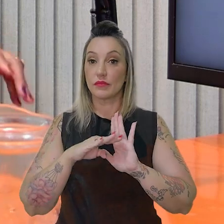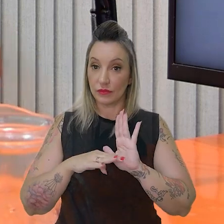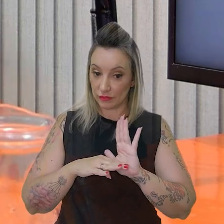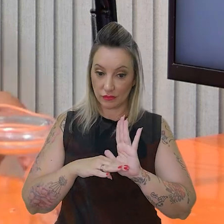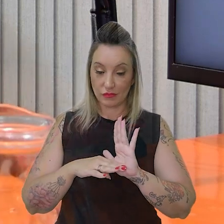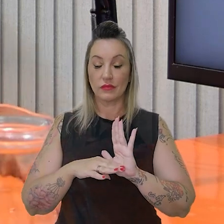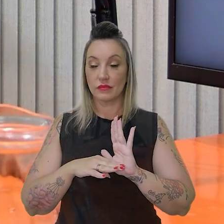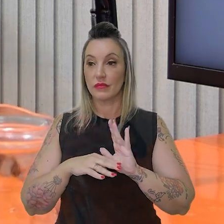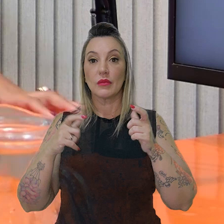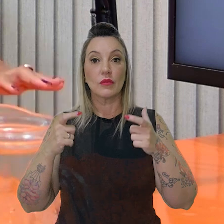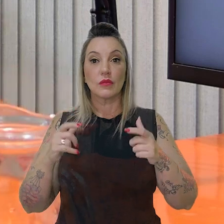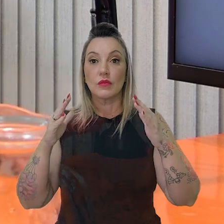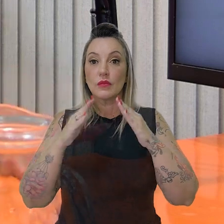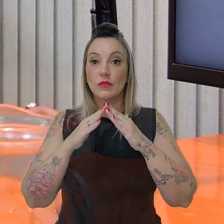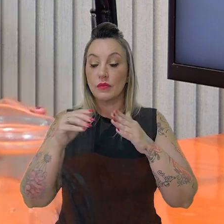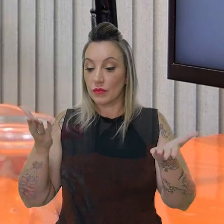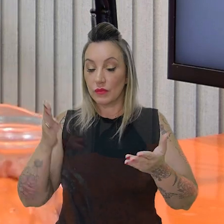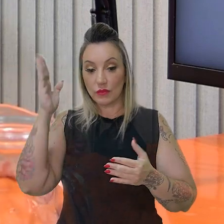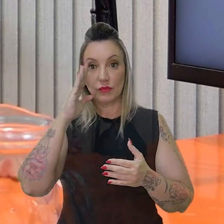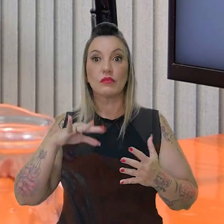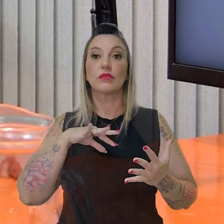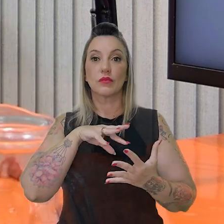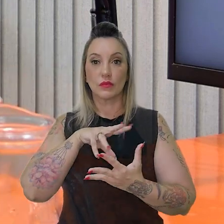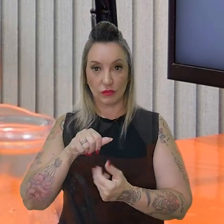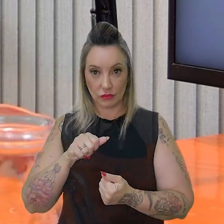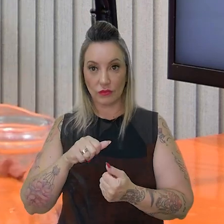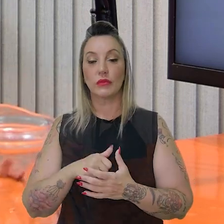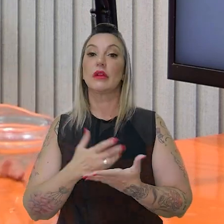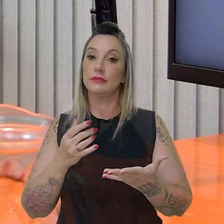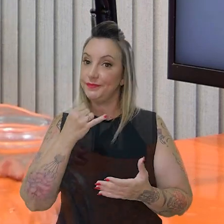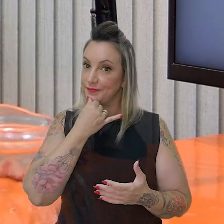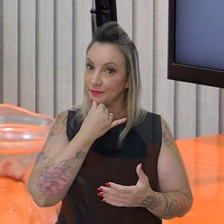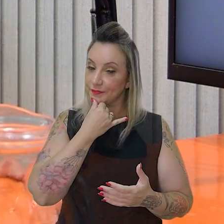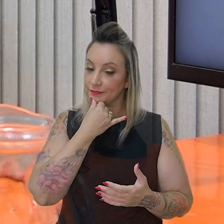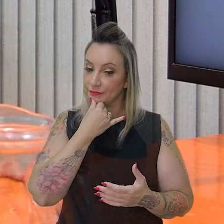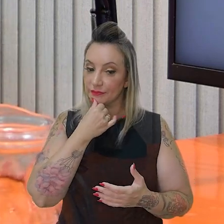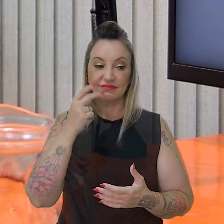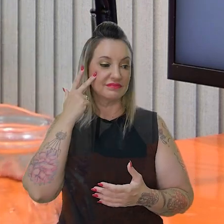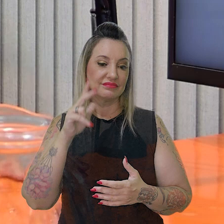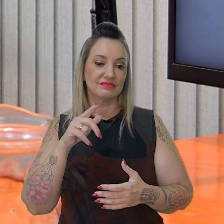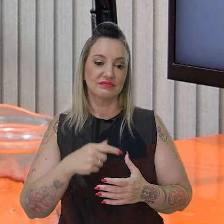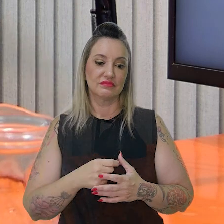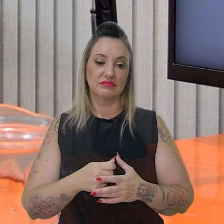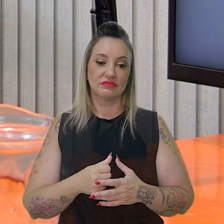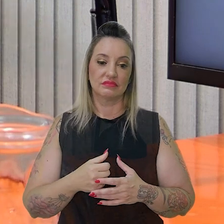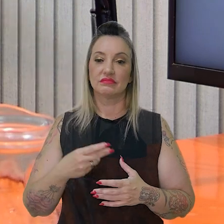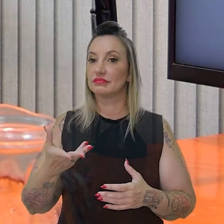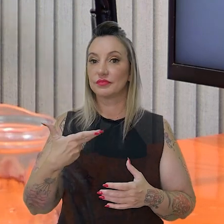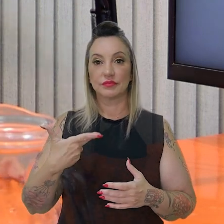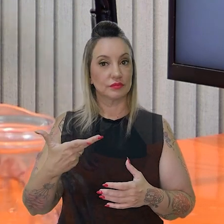qualquer casa hoje no Brasil no mundo e que infelizmente ainda estão naturalizando que você tem que ficar sem